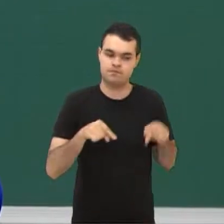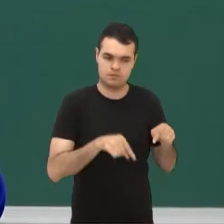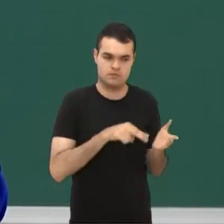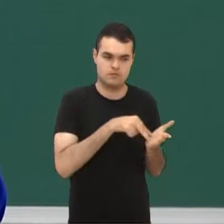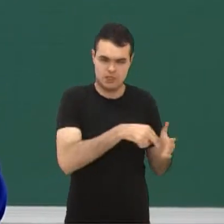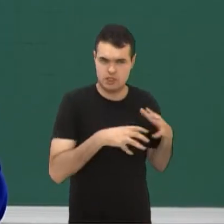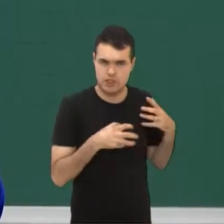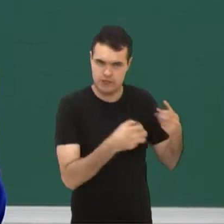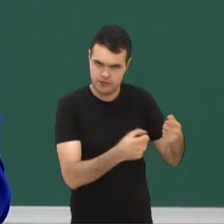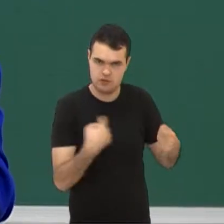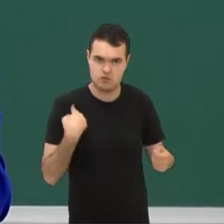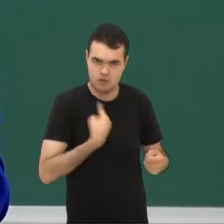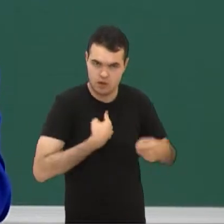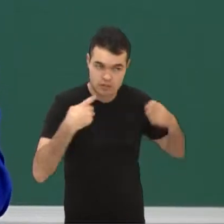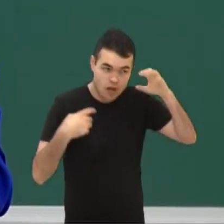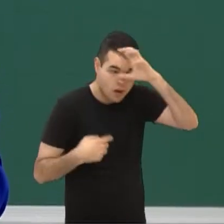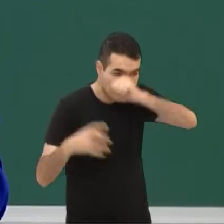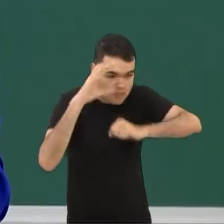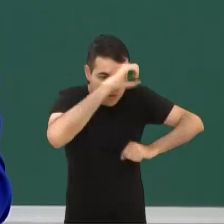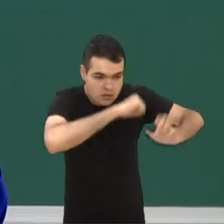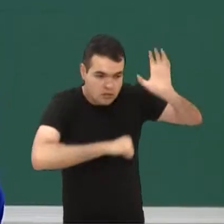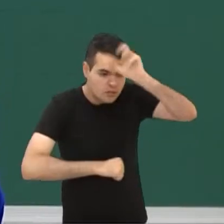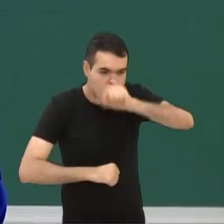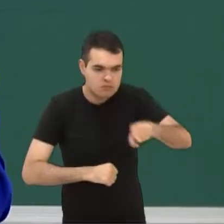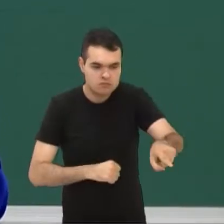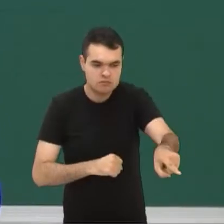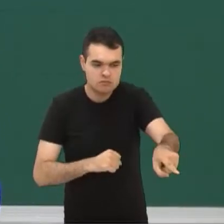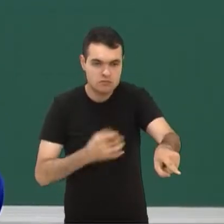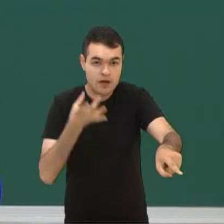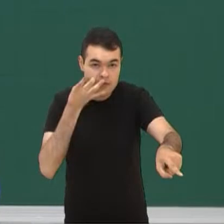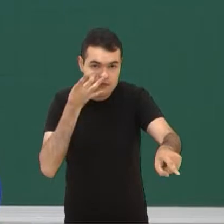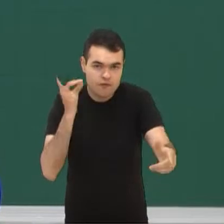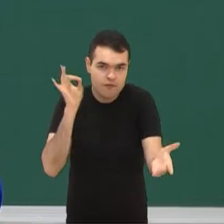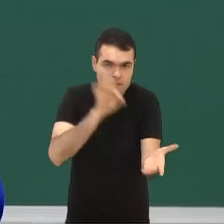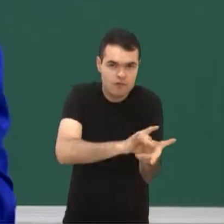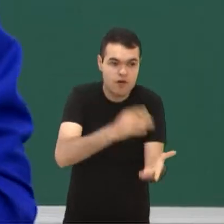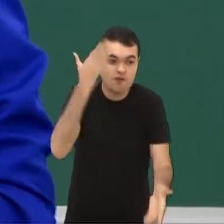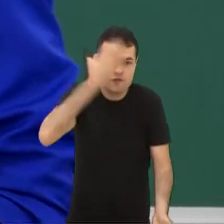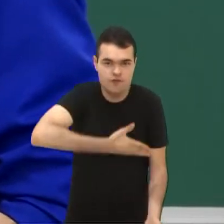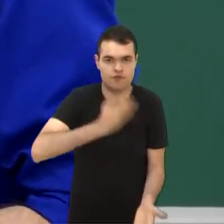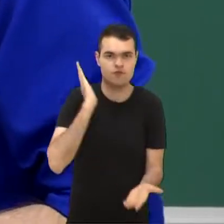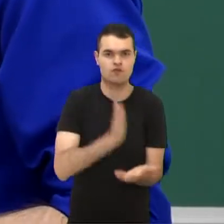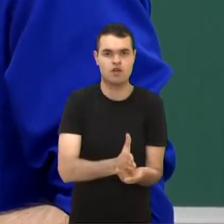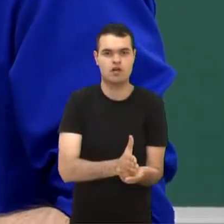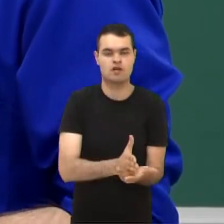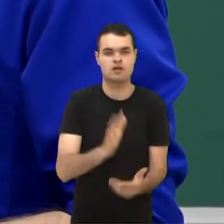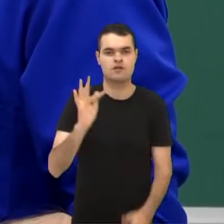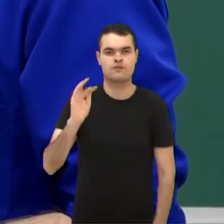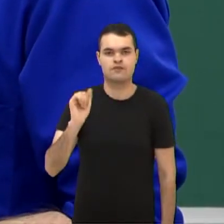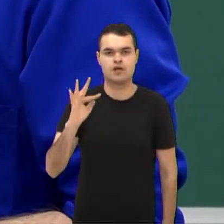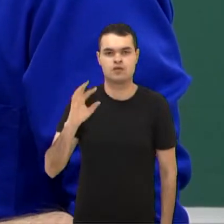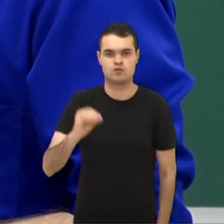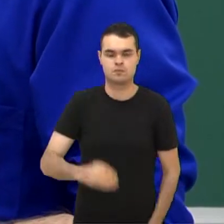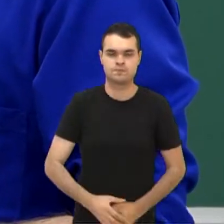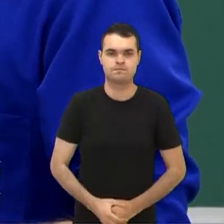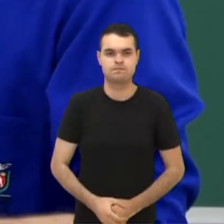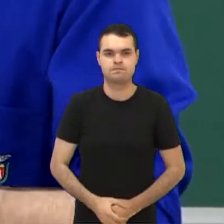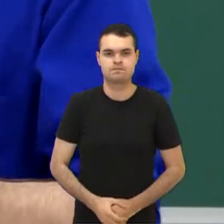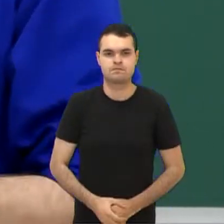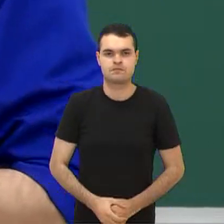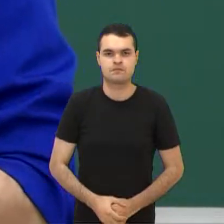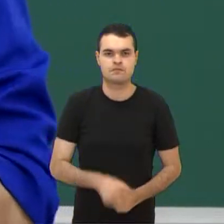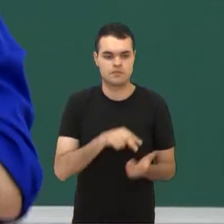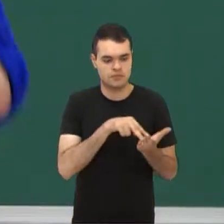defender que nós aprendemos, né, através dos fatos, tá? Exato. Na verdade, o